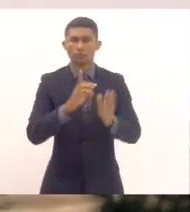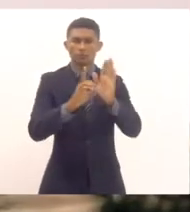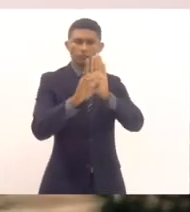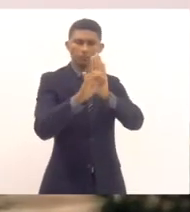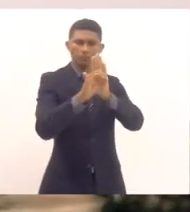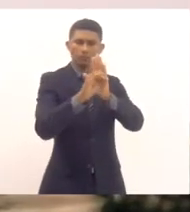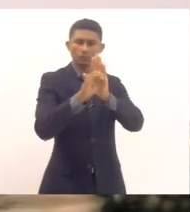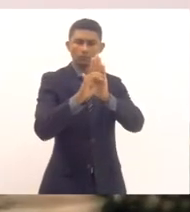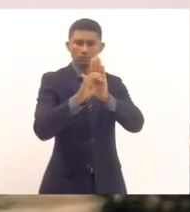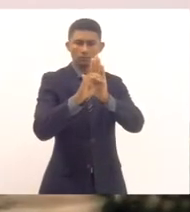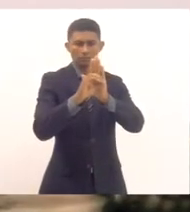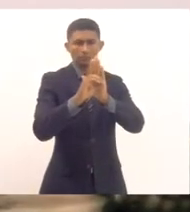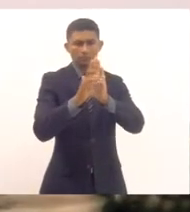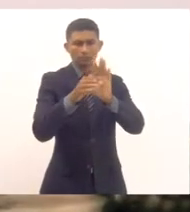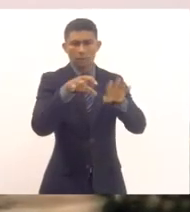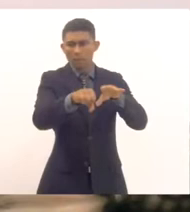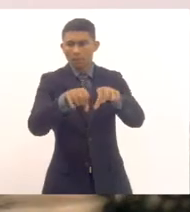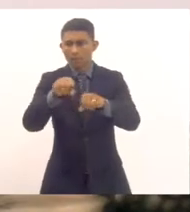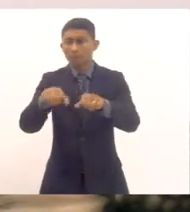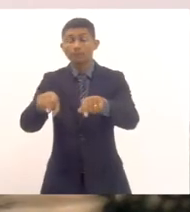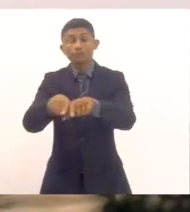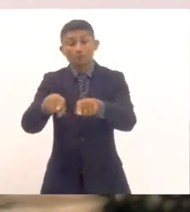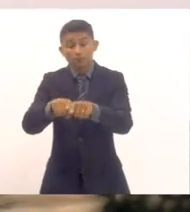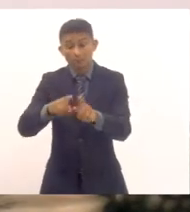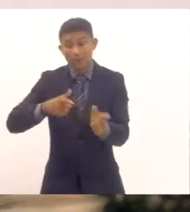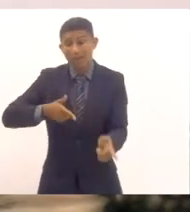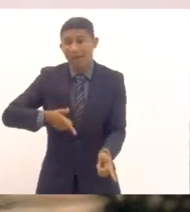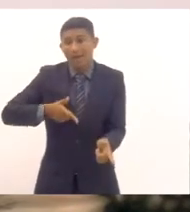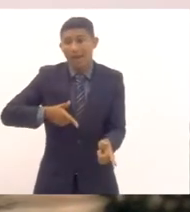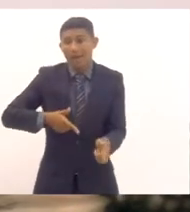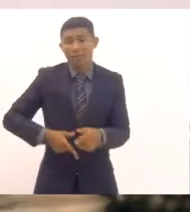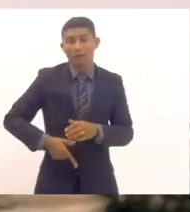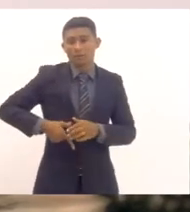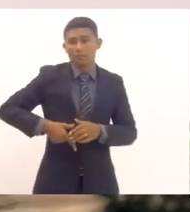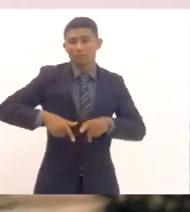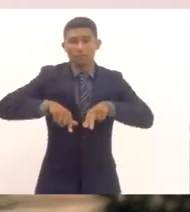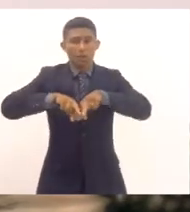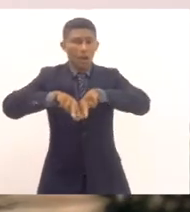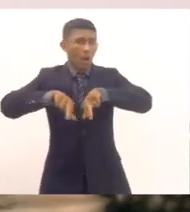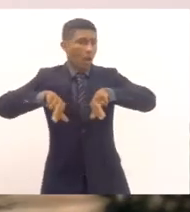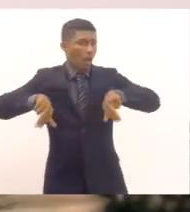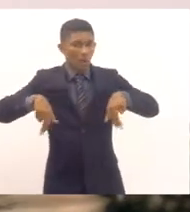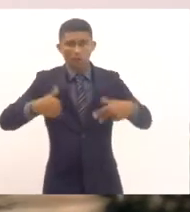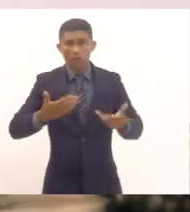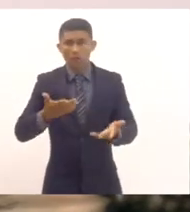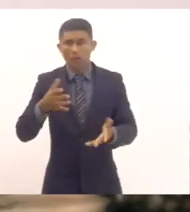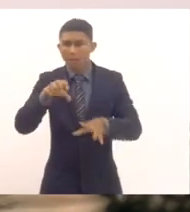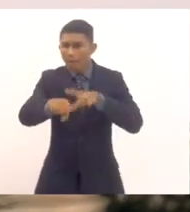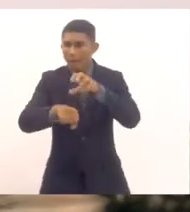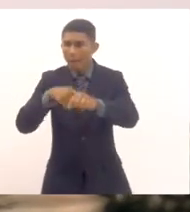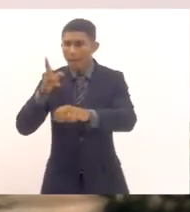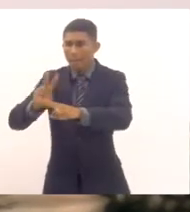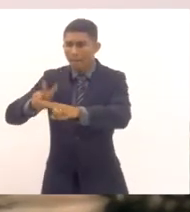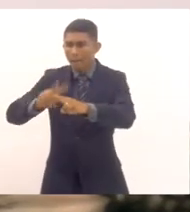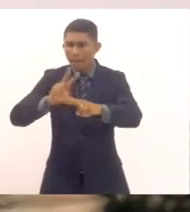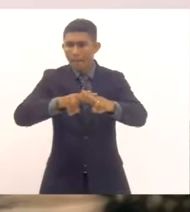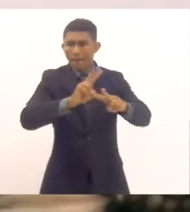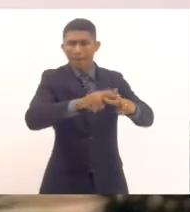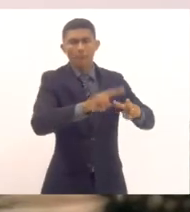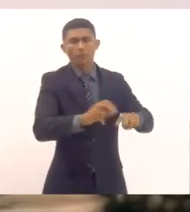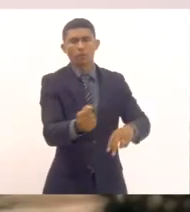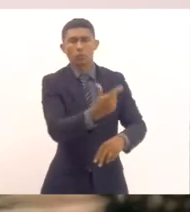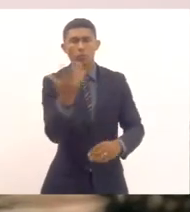droga mas só quantidade de armamento de artefatos que possam induzir a isso então eu